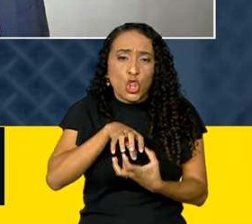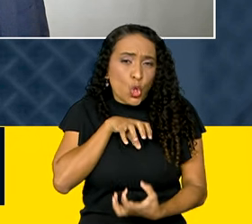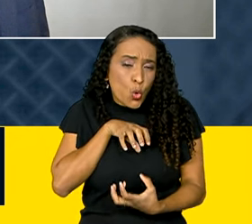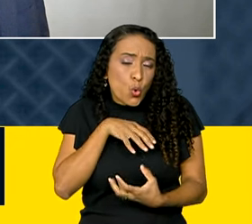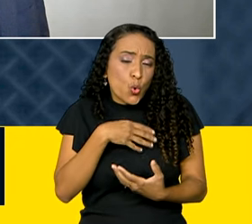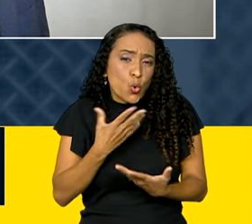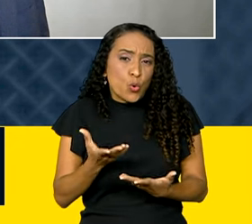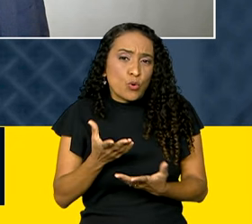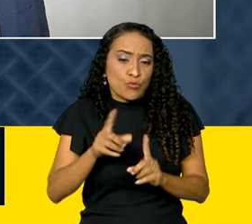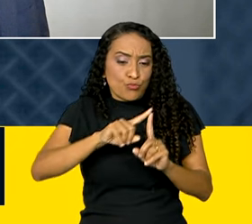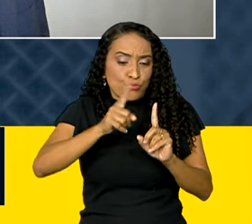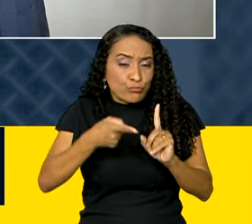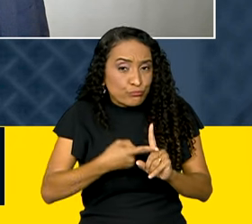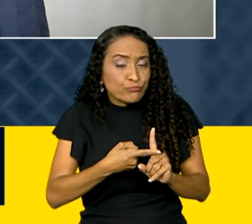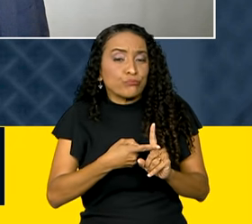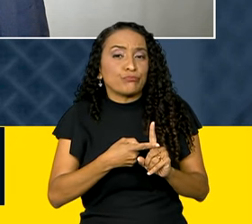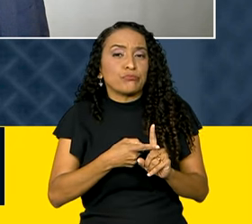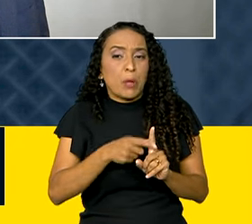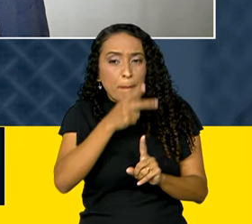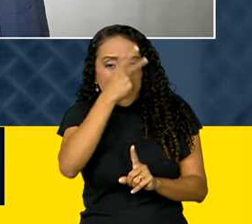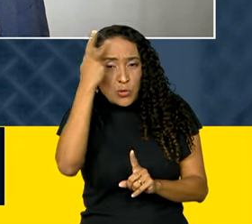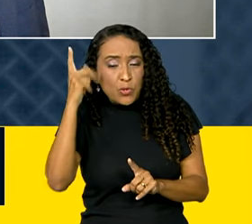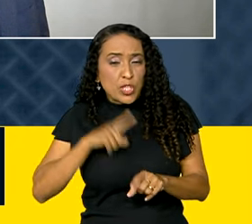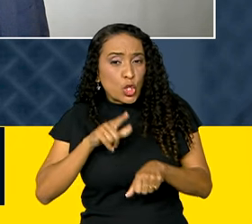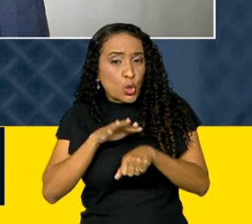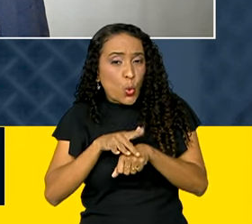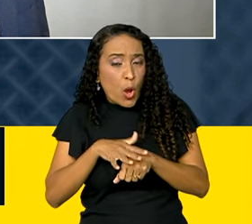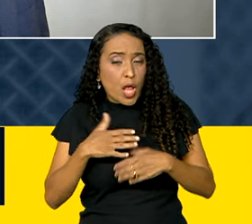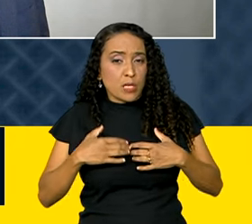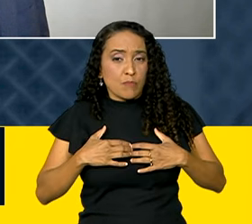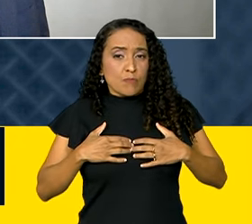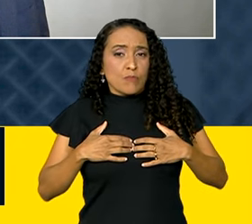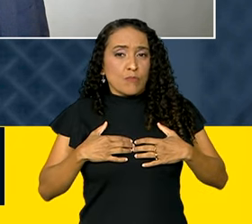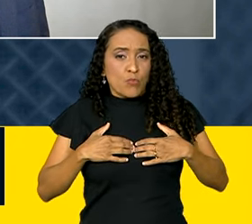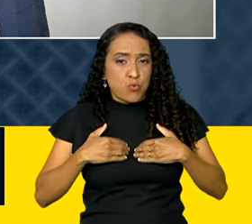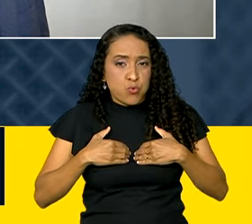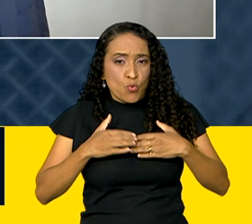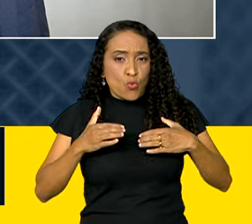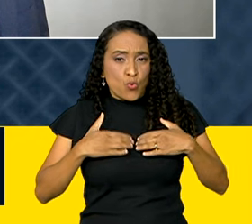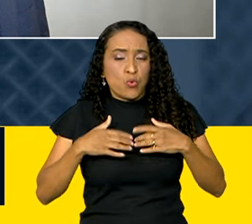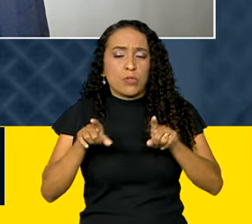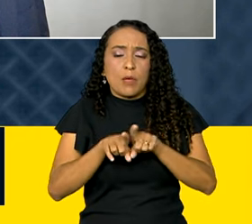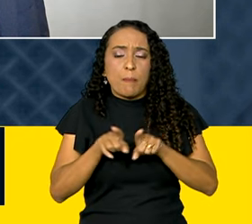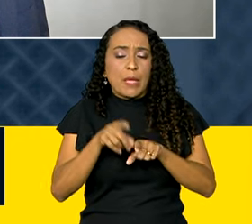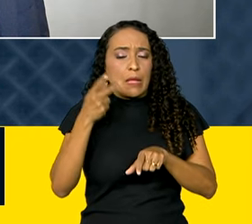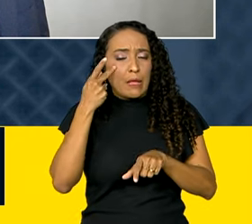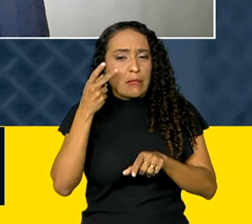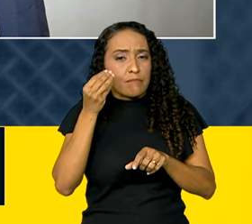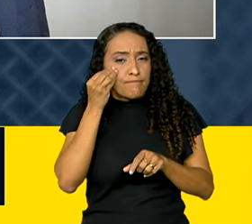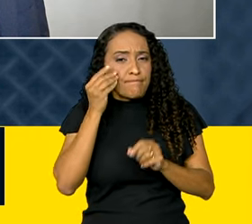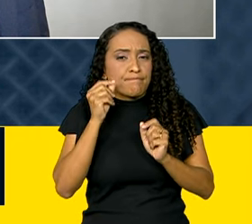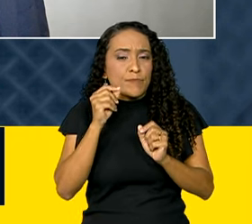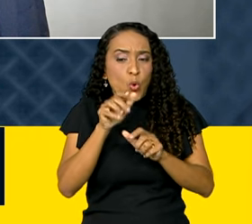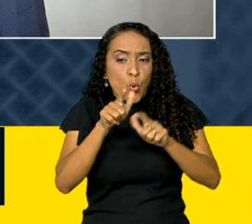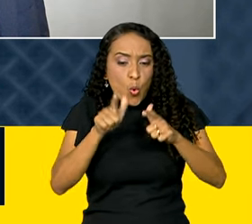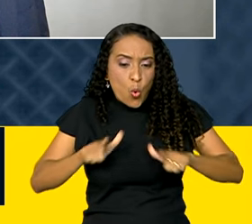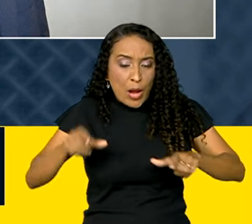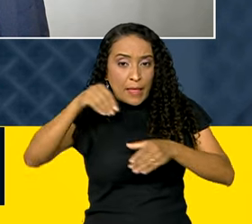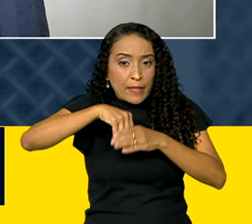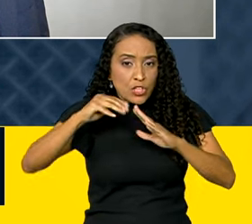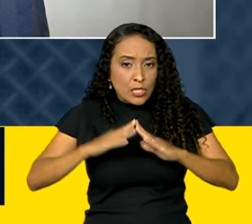idosos, gestantes, pessoas com doenças respiratórias, buscar manter os ambientes